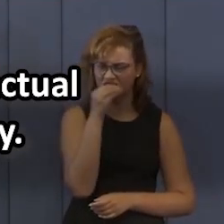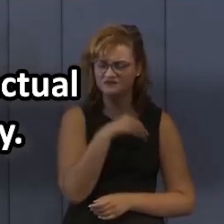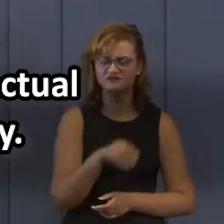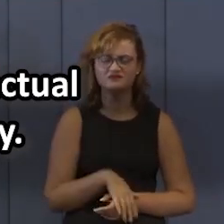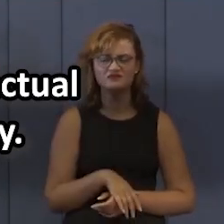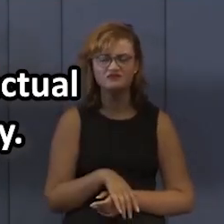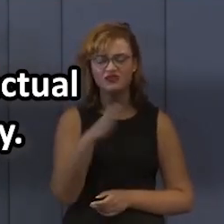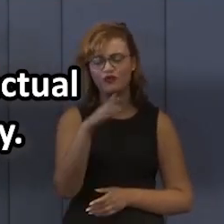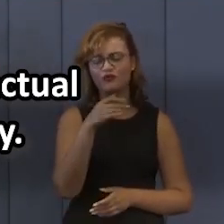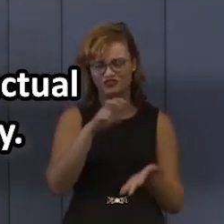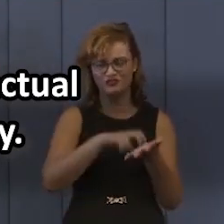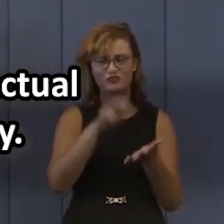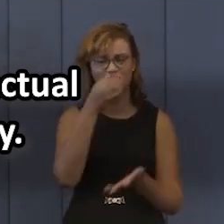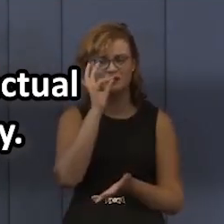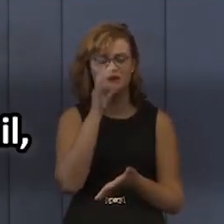absolutamente rasa.